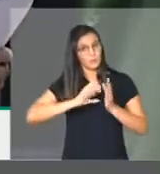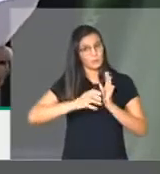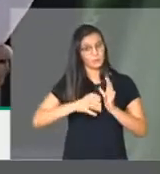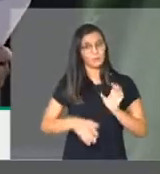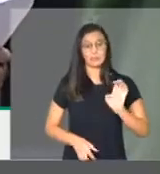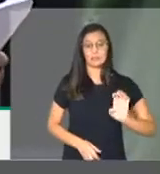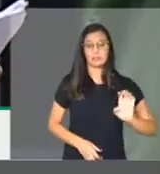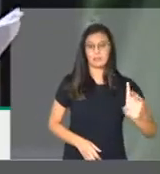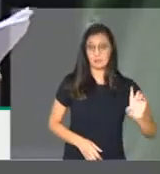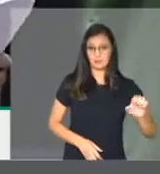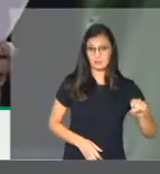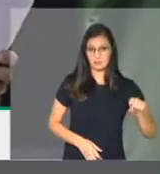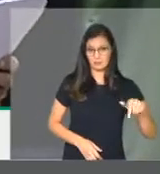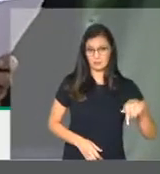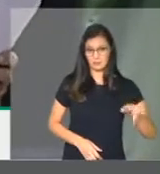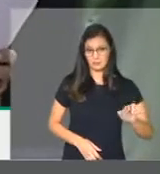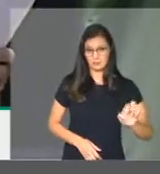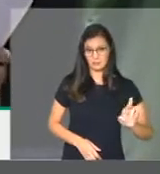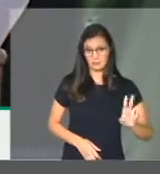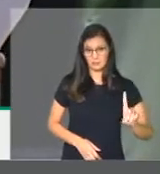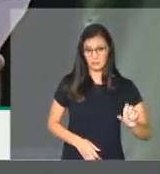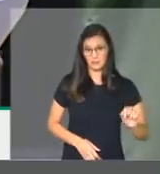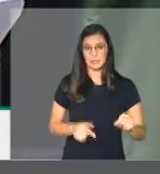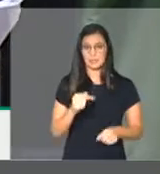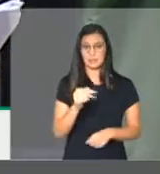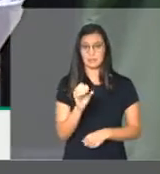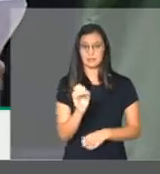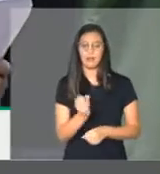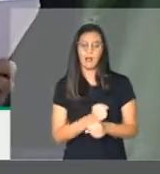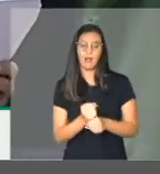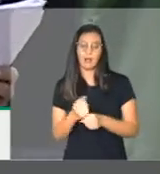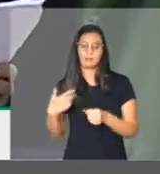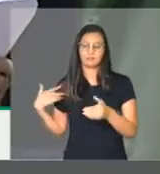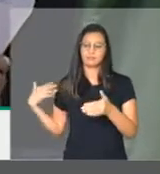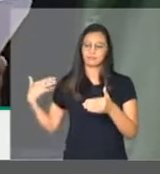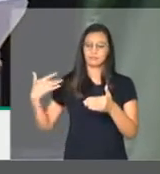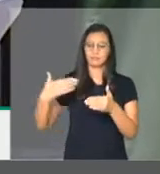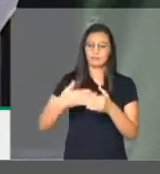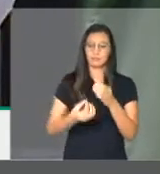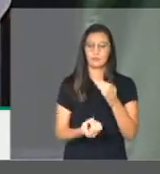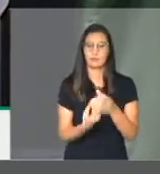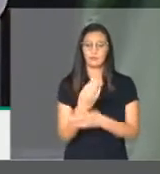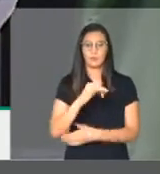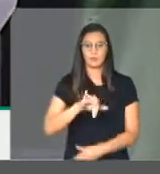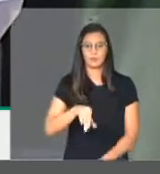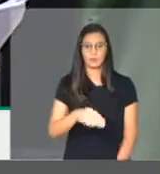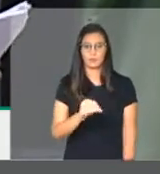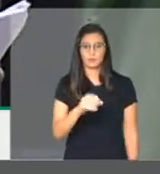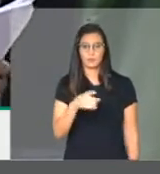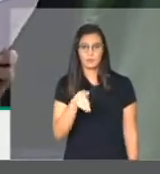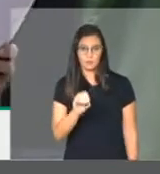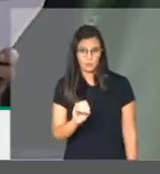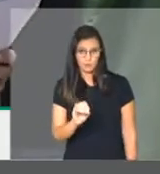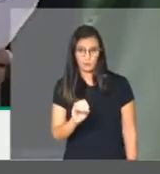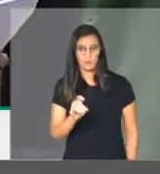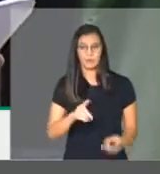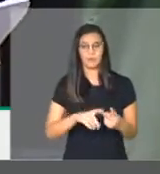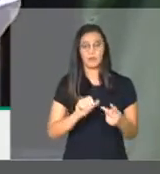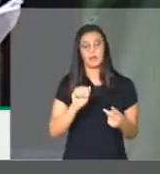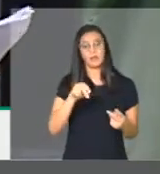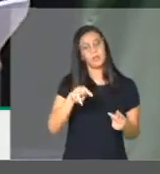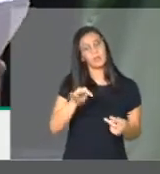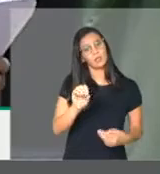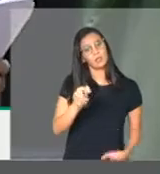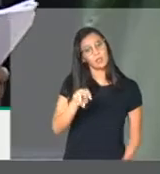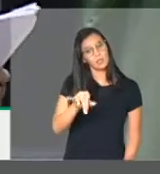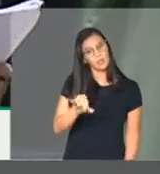esquerda democrática com 70 anos de história, fundado por João Mangabeira, Joel Silveira, Antônio